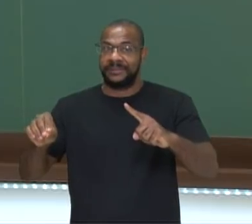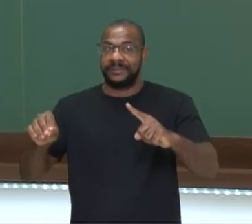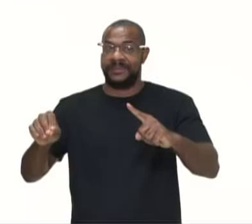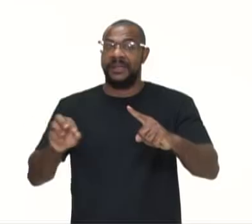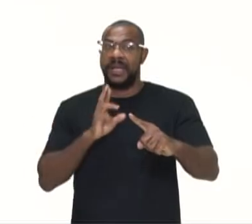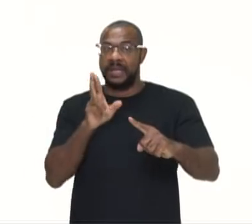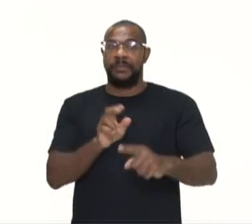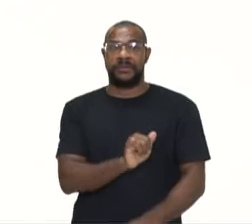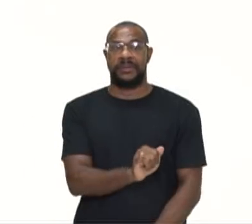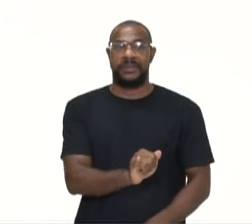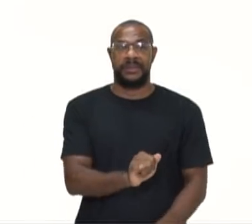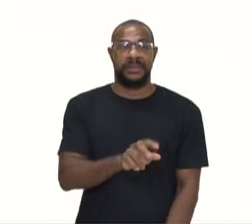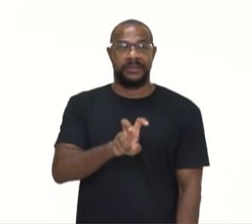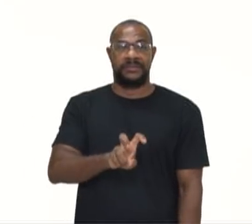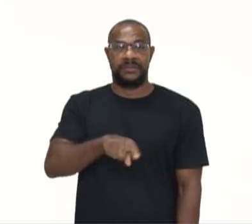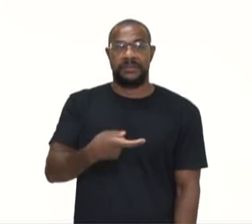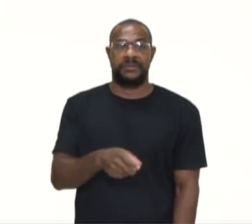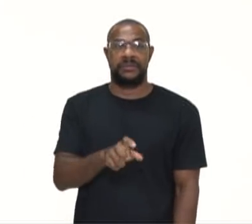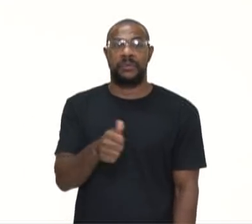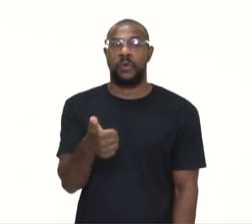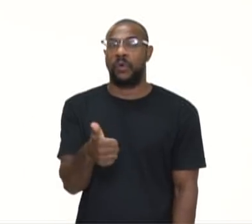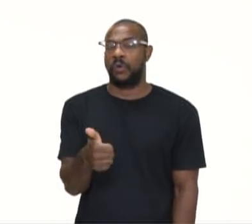por 100, deu